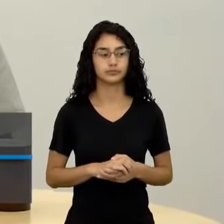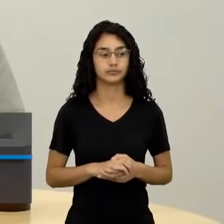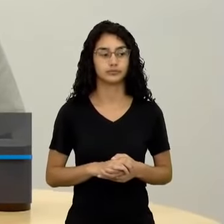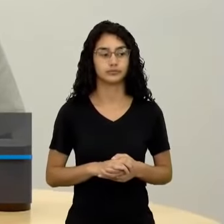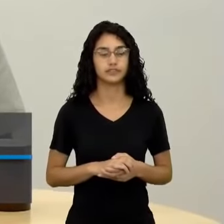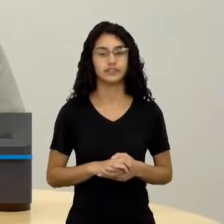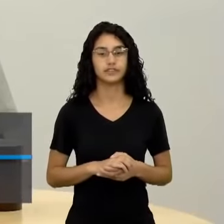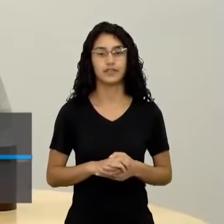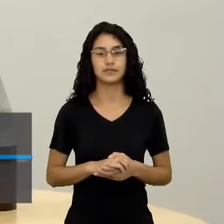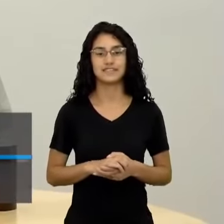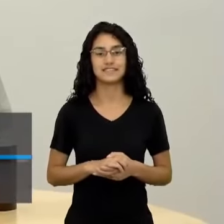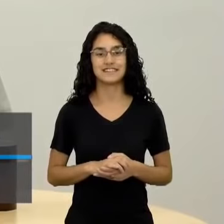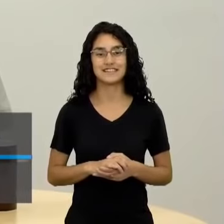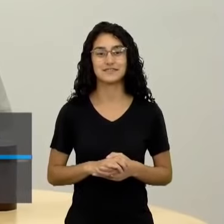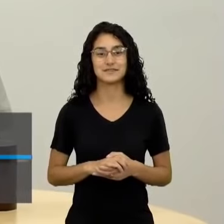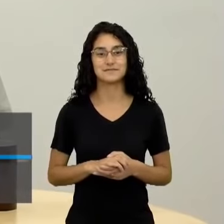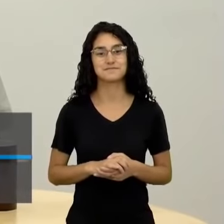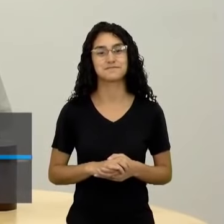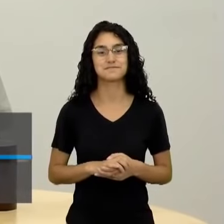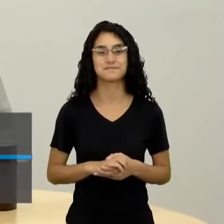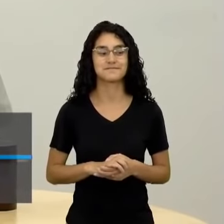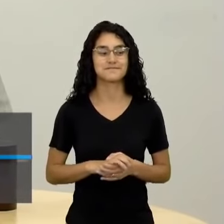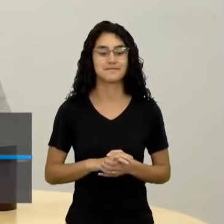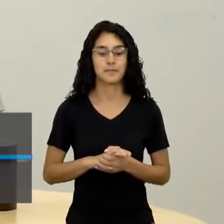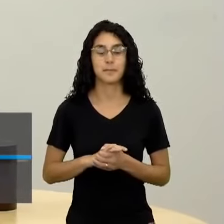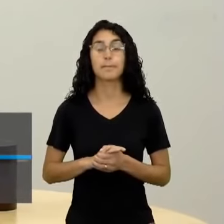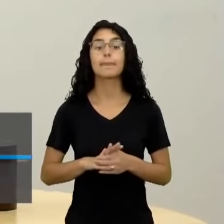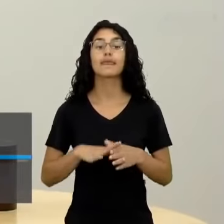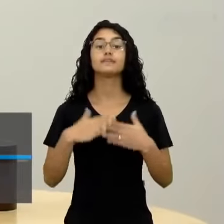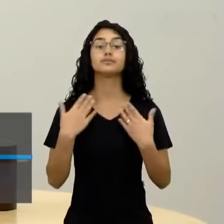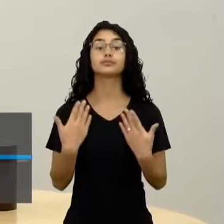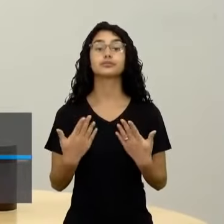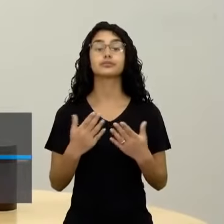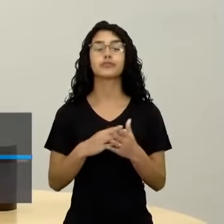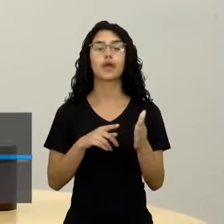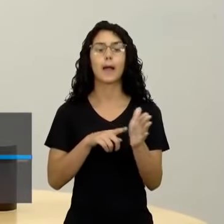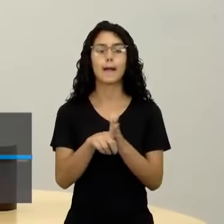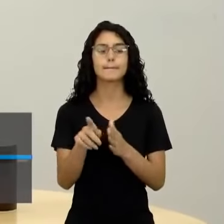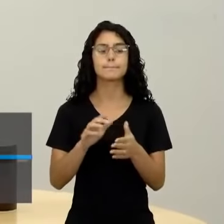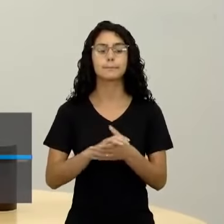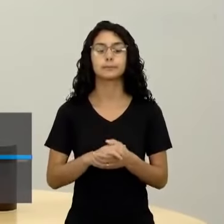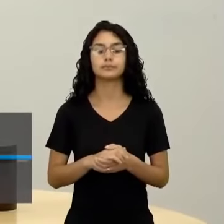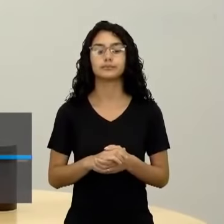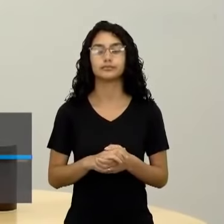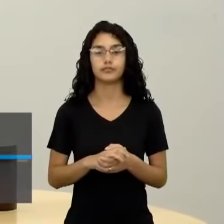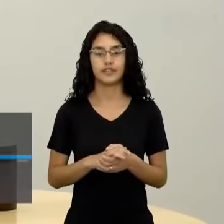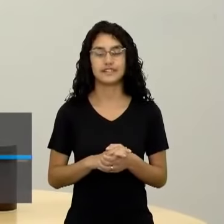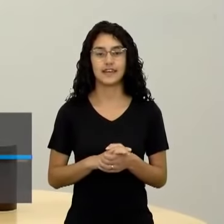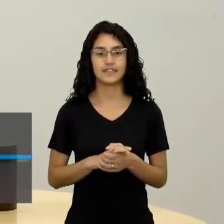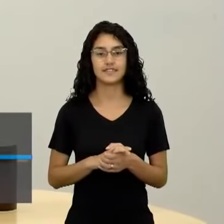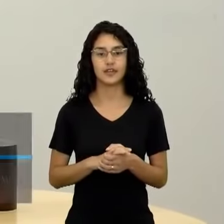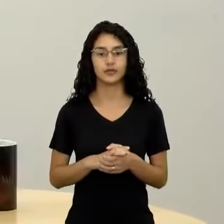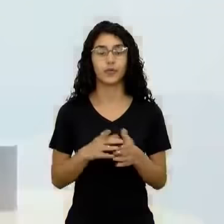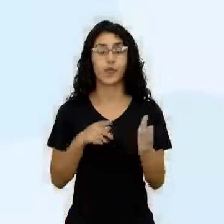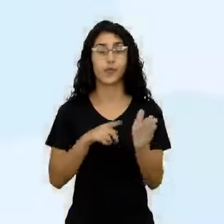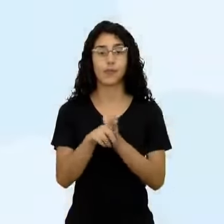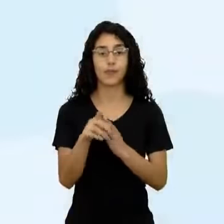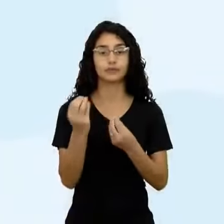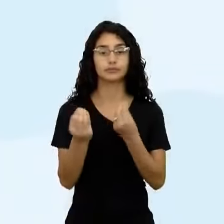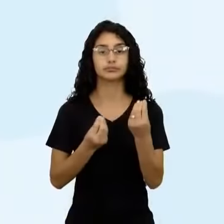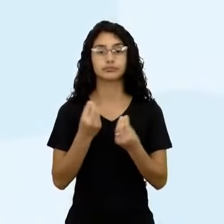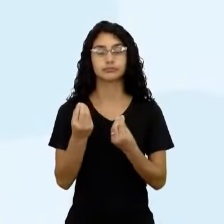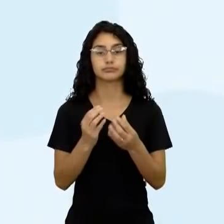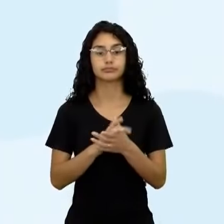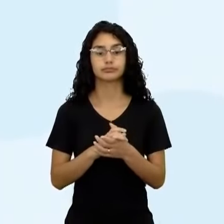eu era antes de você né são vários então aí a pergunta de uma segunda pergunta que é você prefere o que